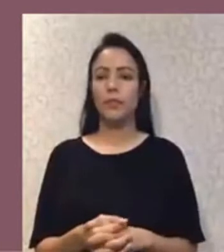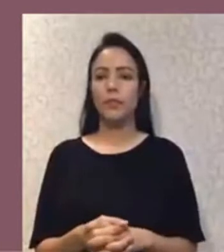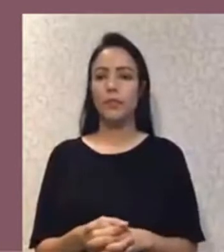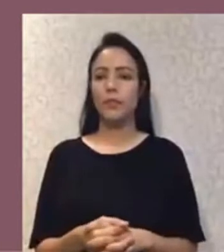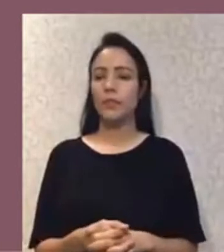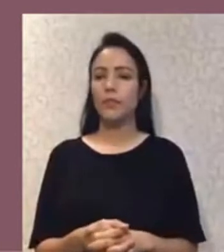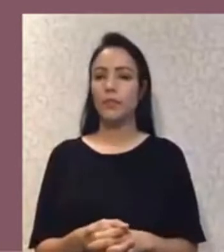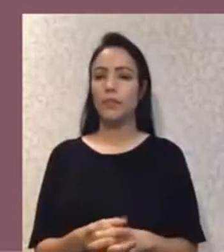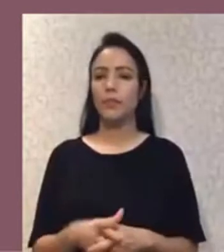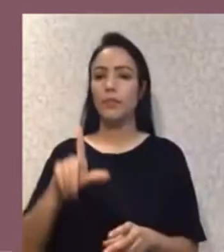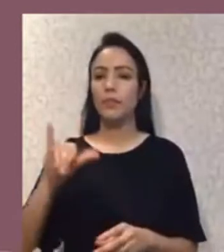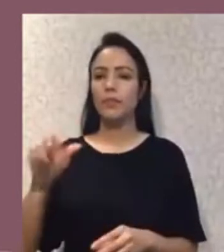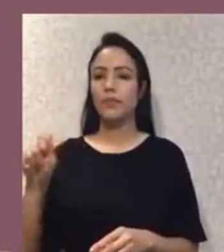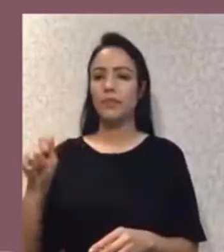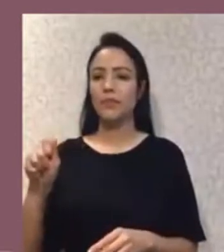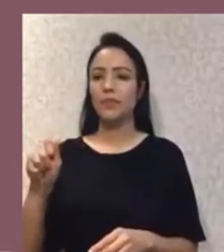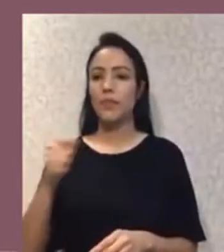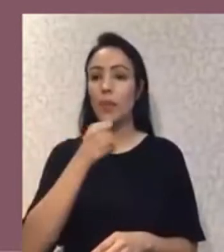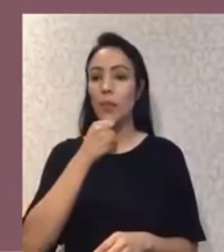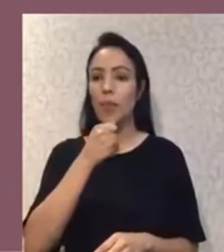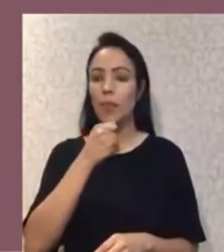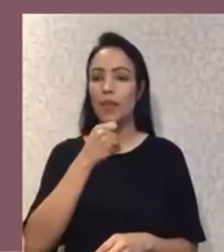Lia, seu microfone está desligado.